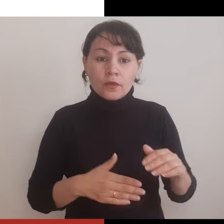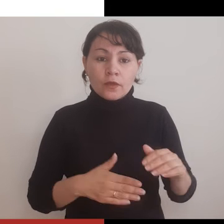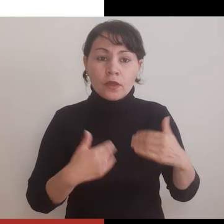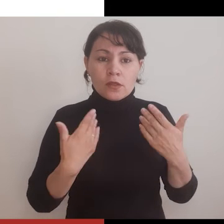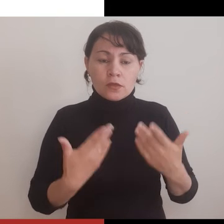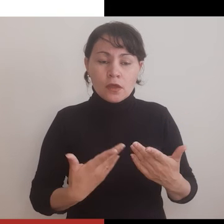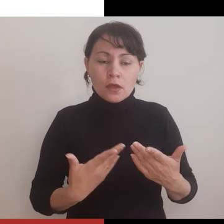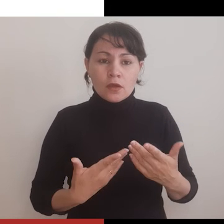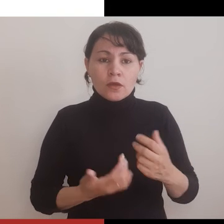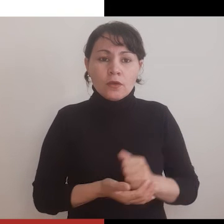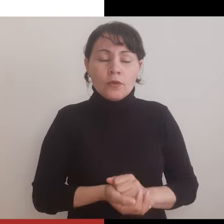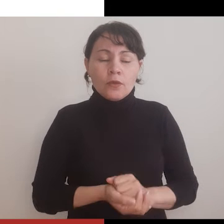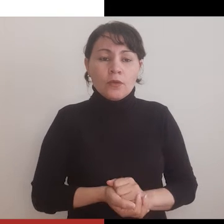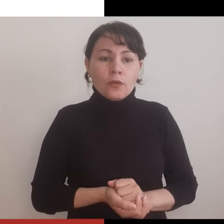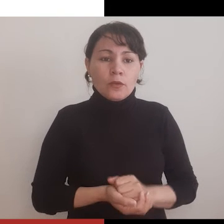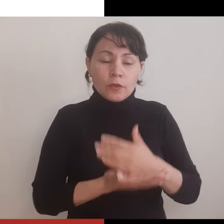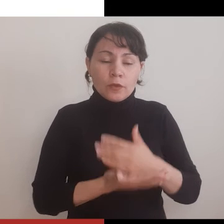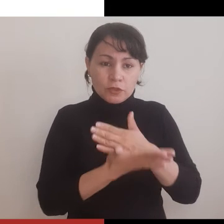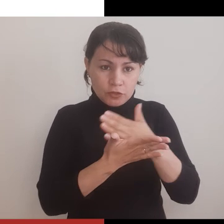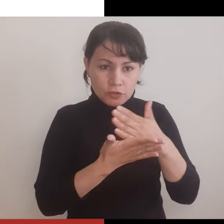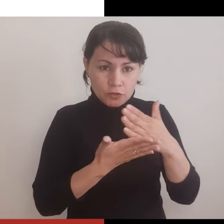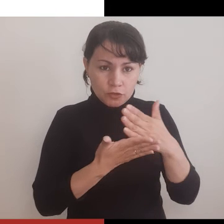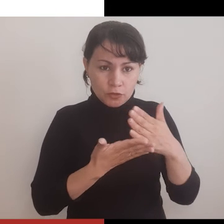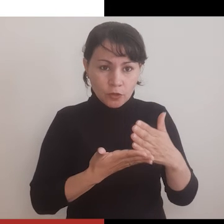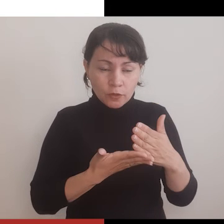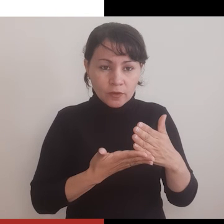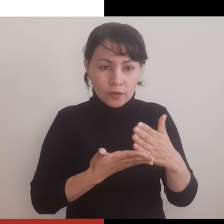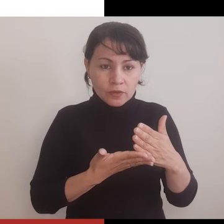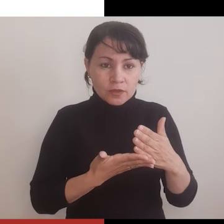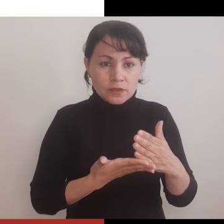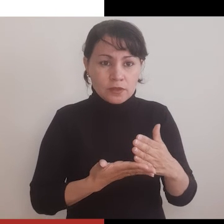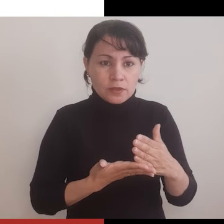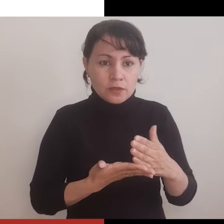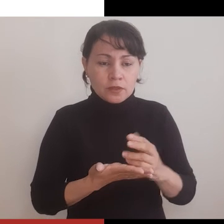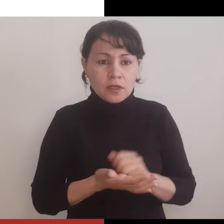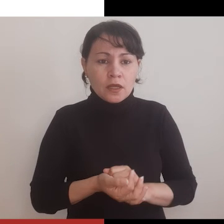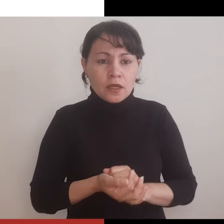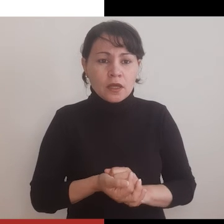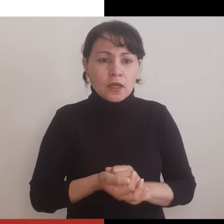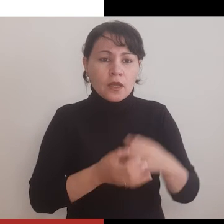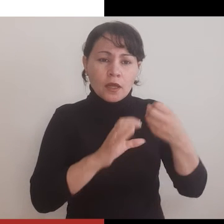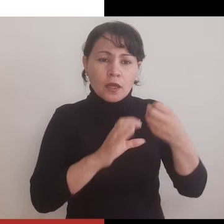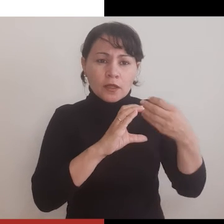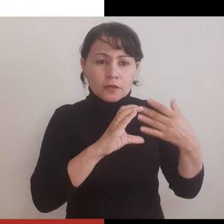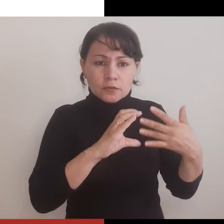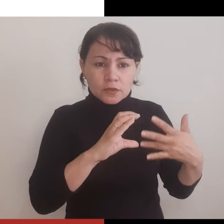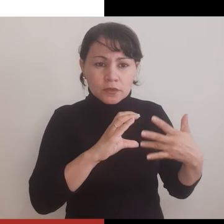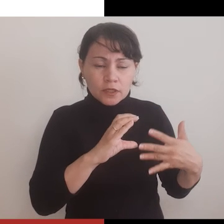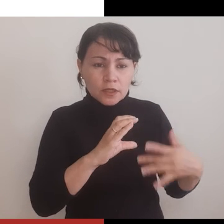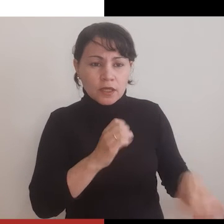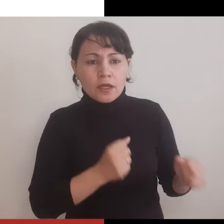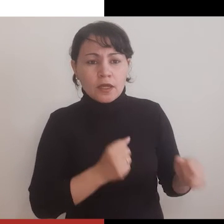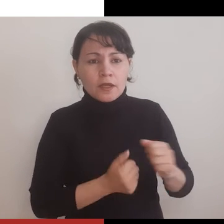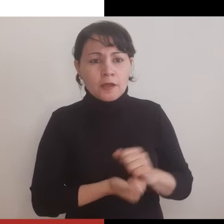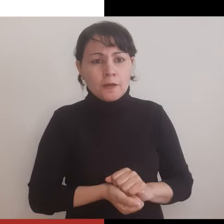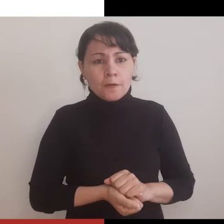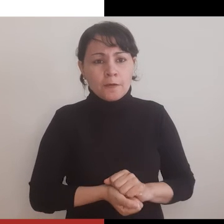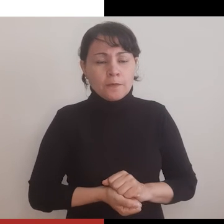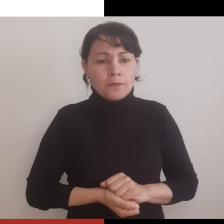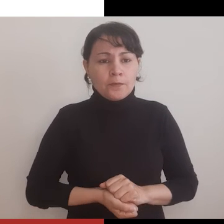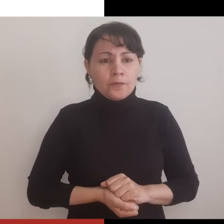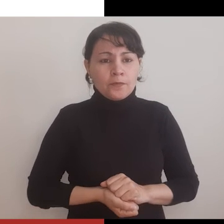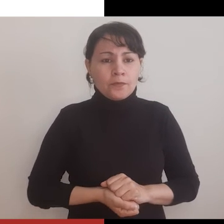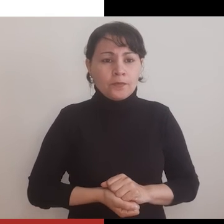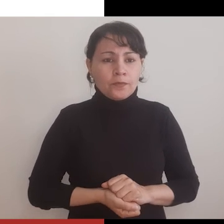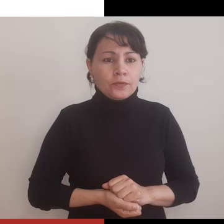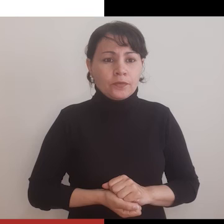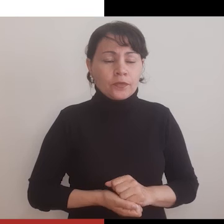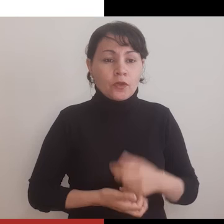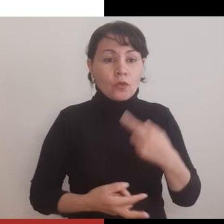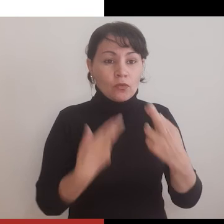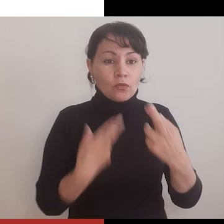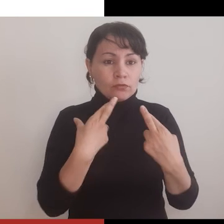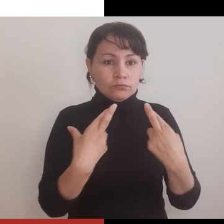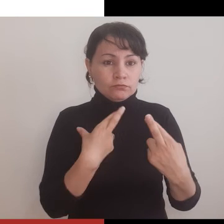Então, para a gente começar aqui a citar, né, esses pontos, como relação, quando a gente